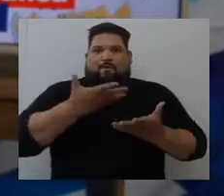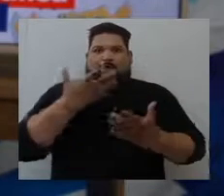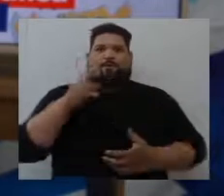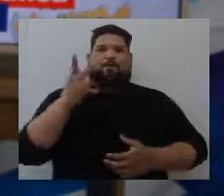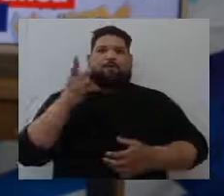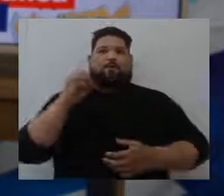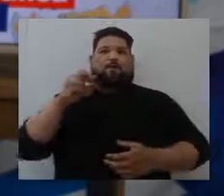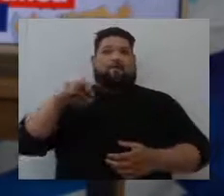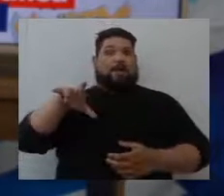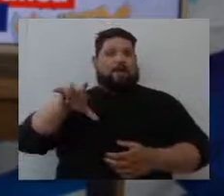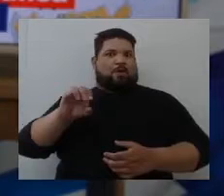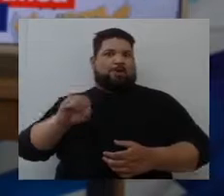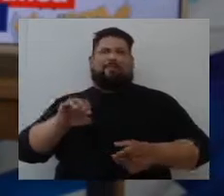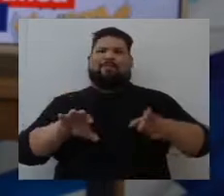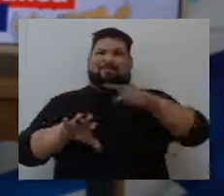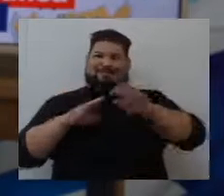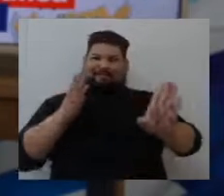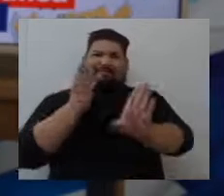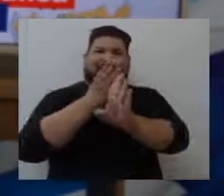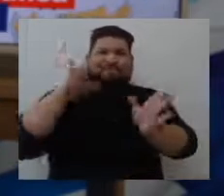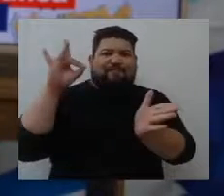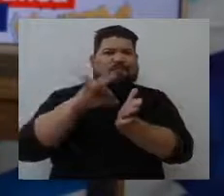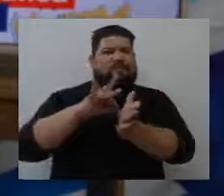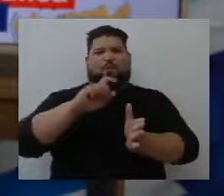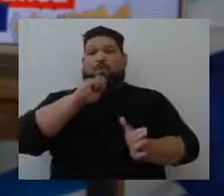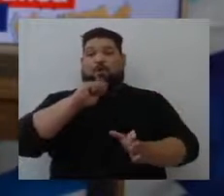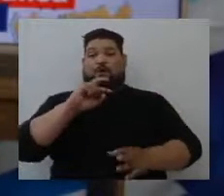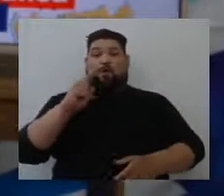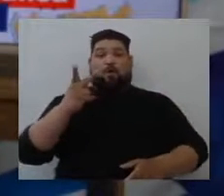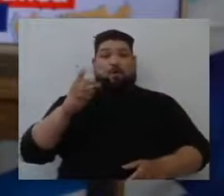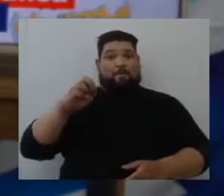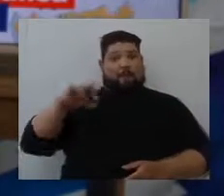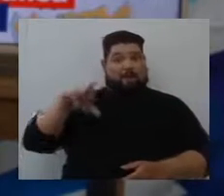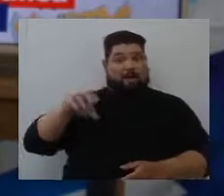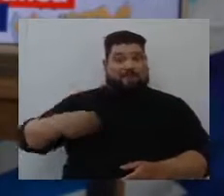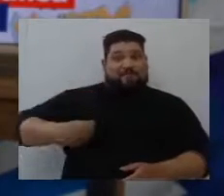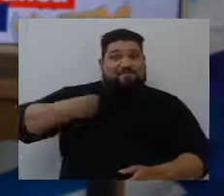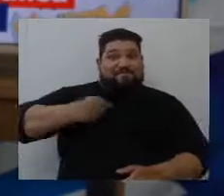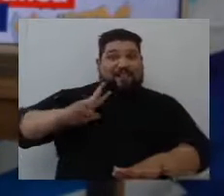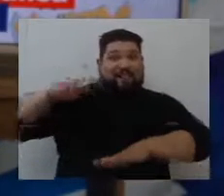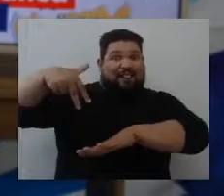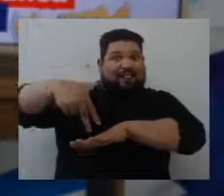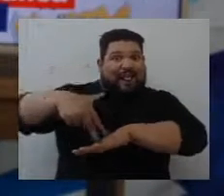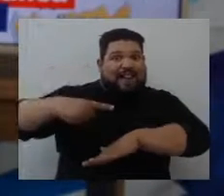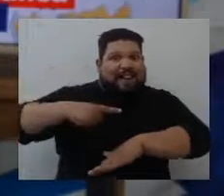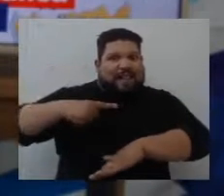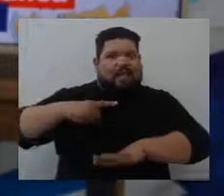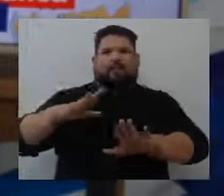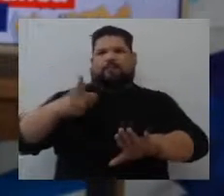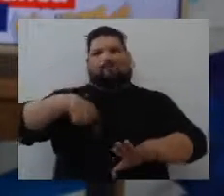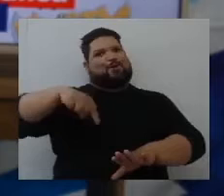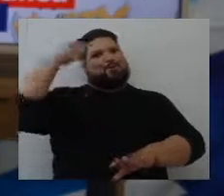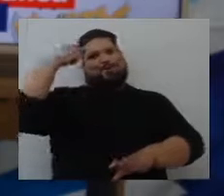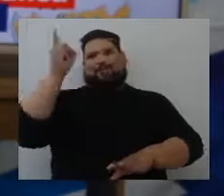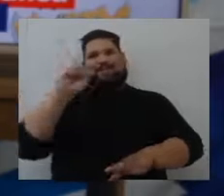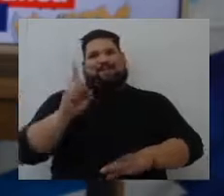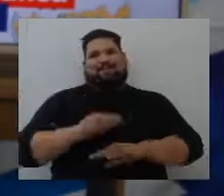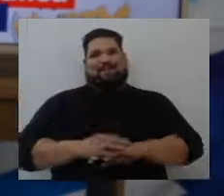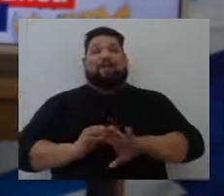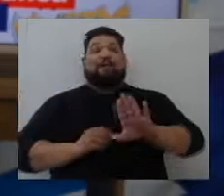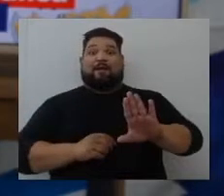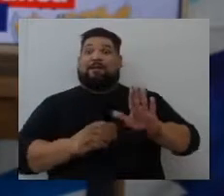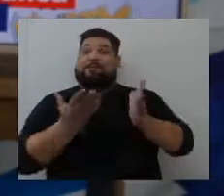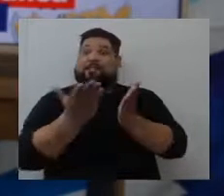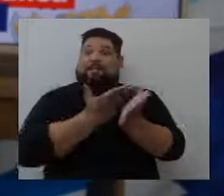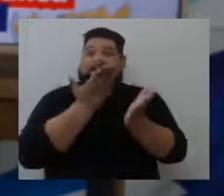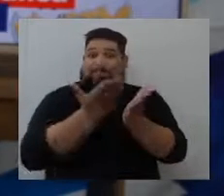Na verdade, a gente nem sabe se Homero existiu. Mas duas importantes obras que narram